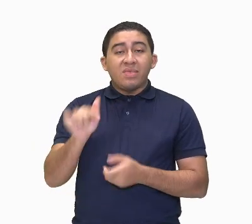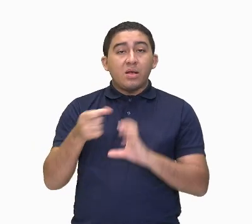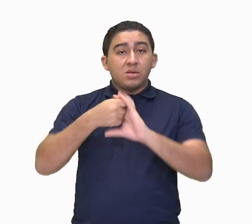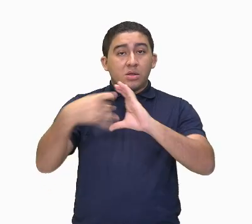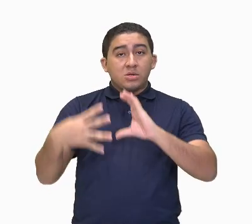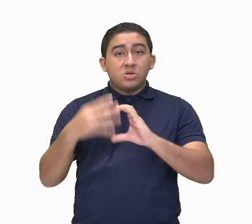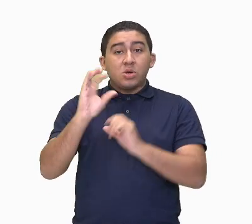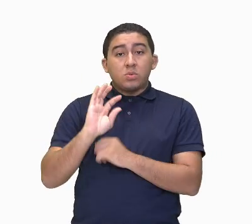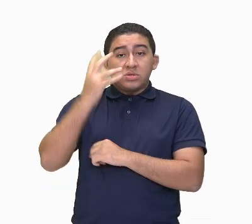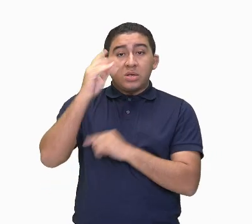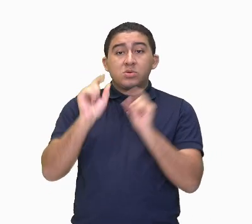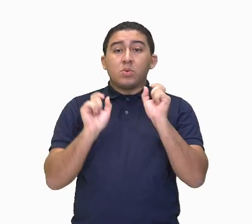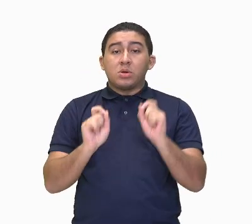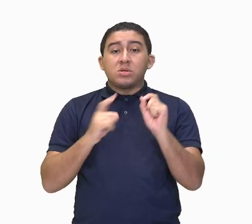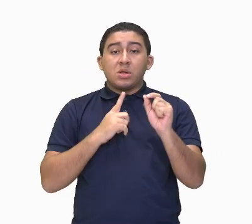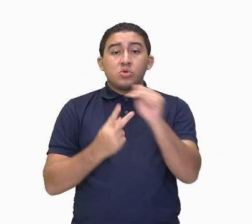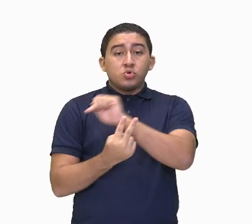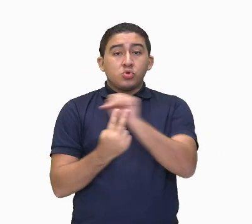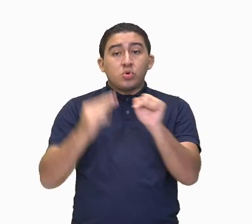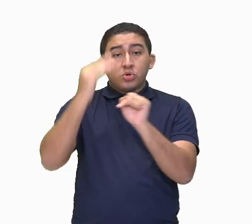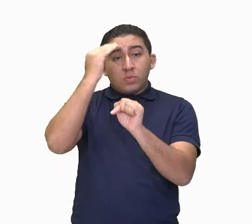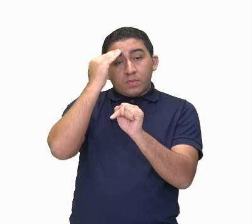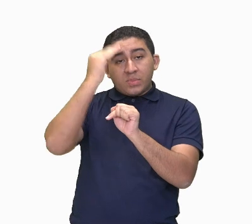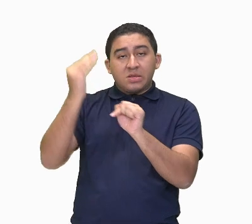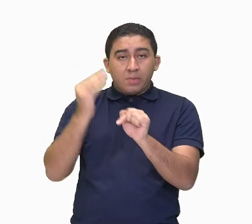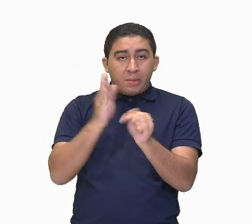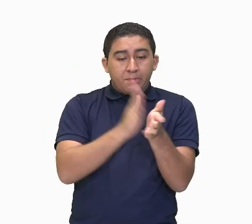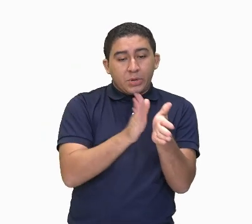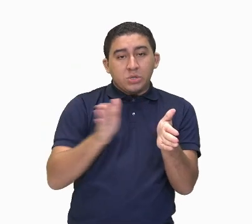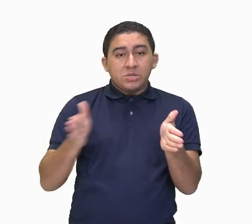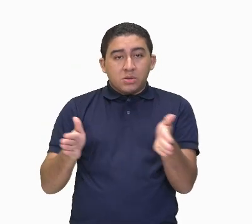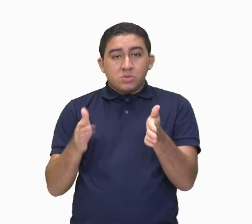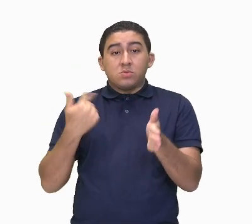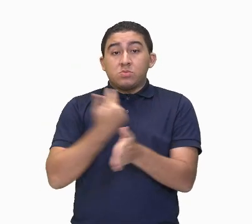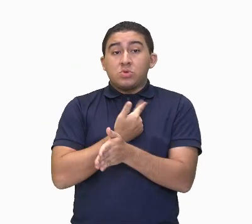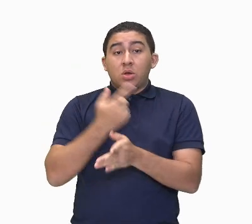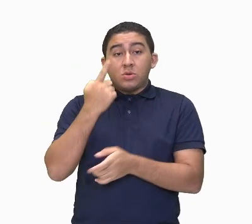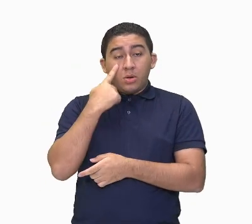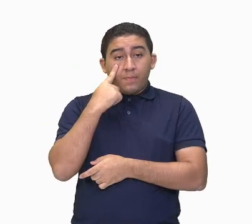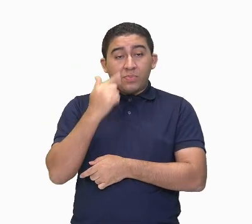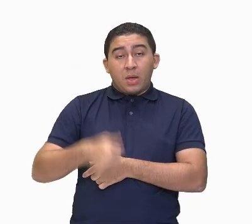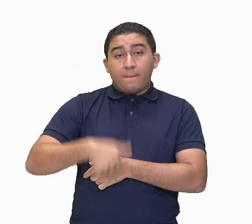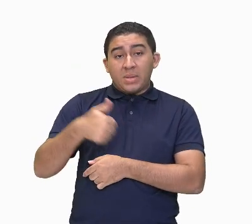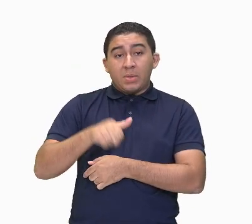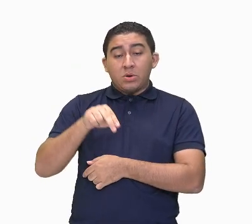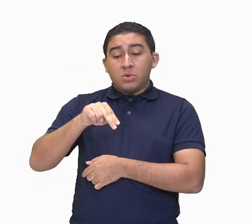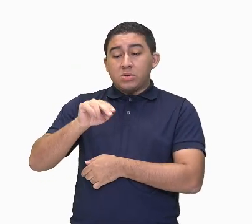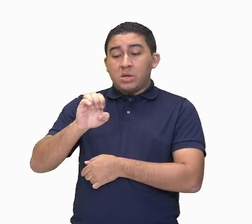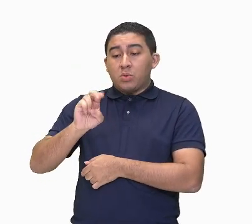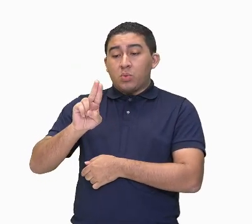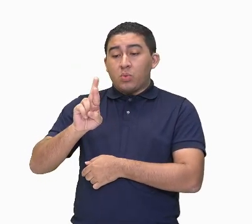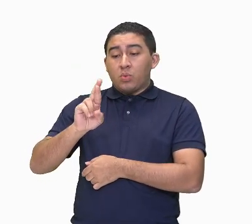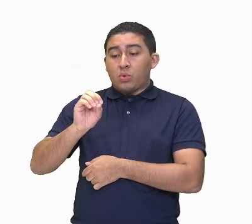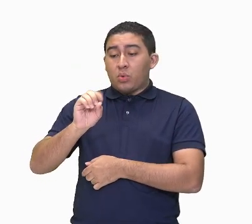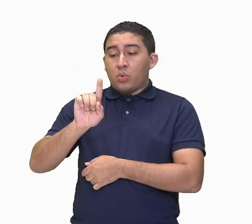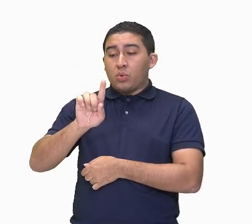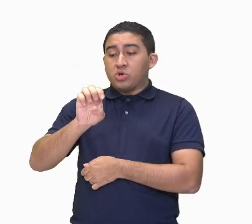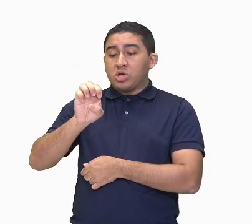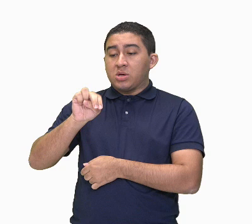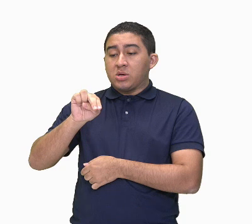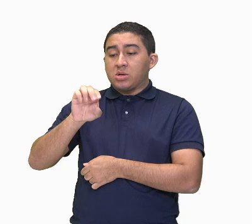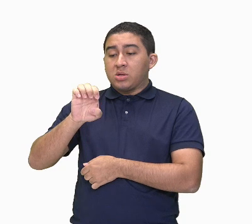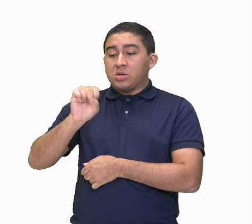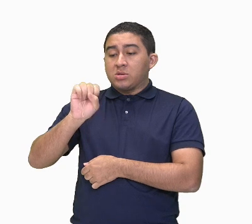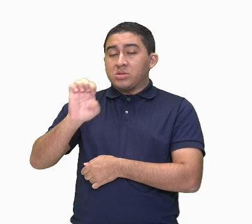acontece por meio de dois principais processos. Nós vamos ter aí o seguinte. a neurogênese. Sempre que a gente falar